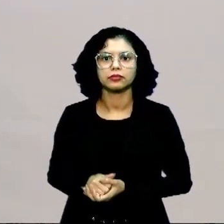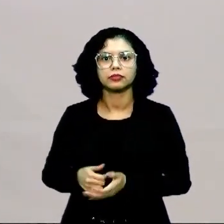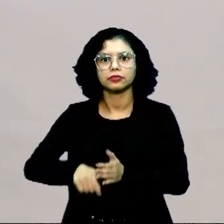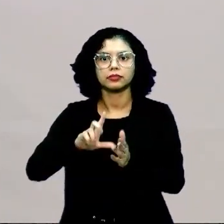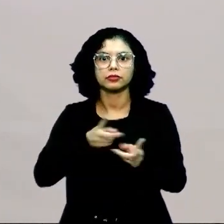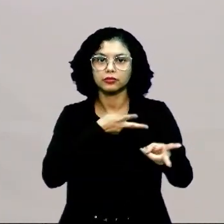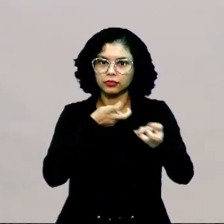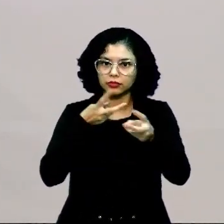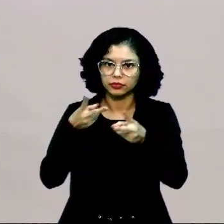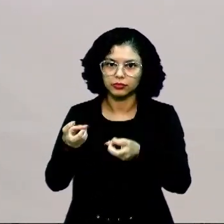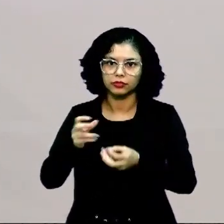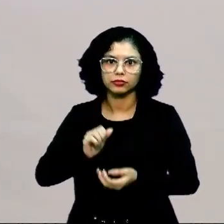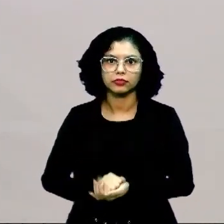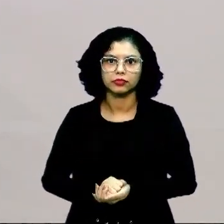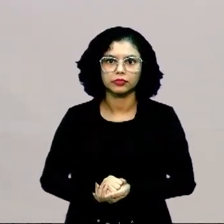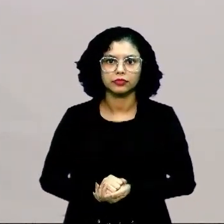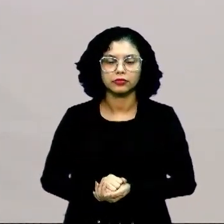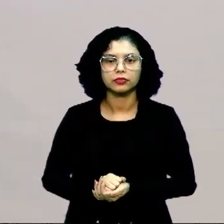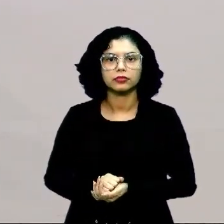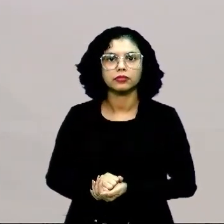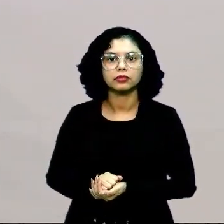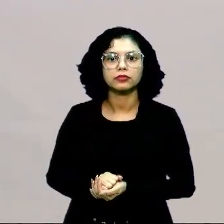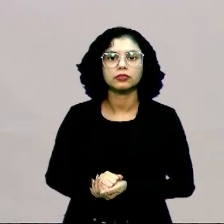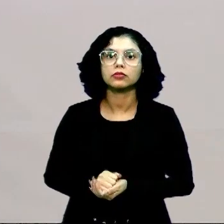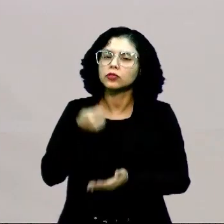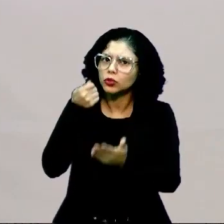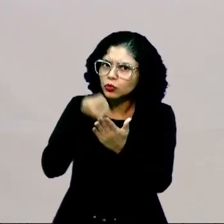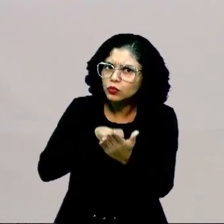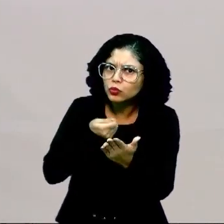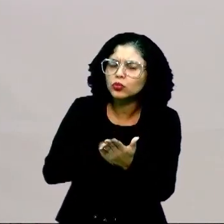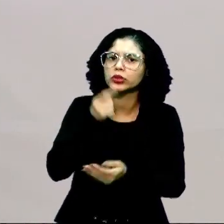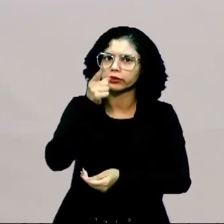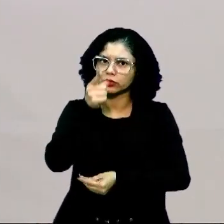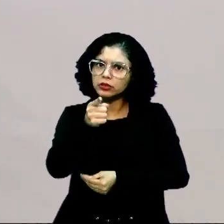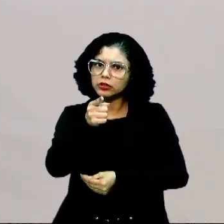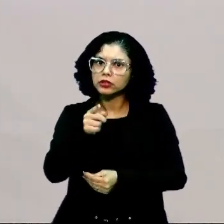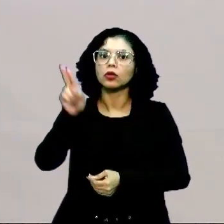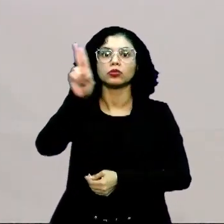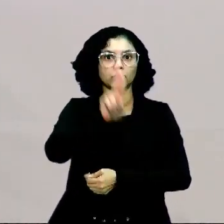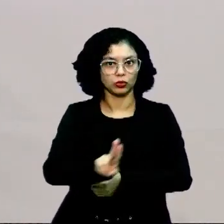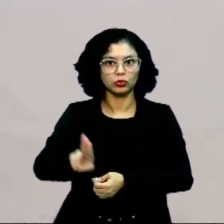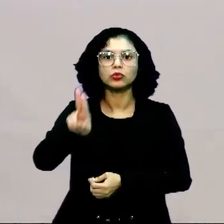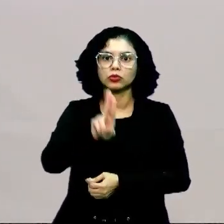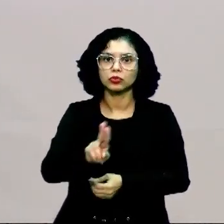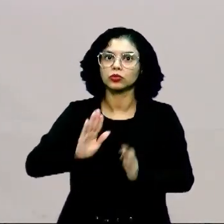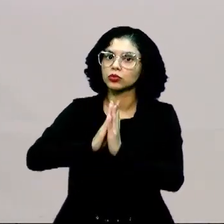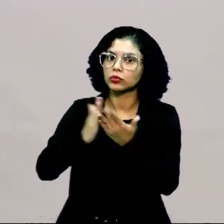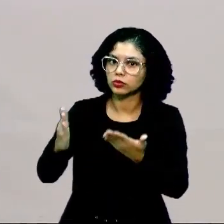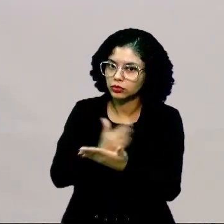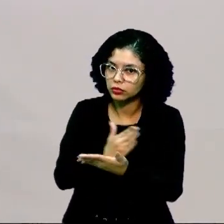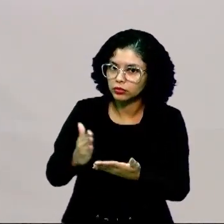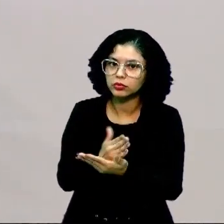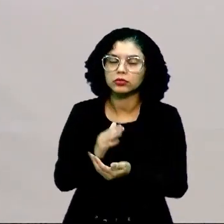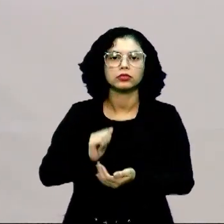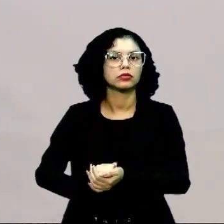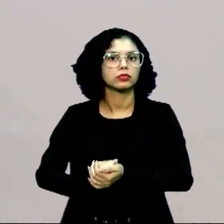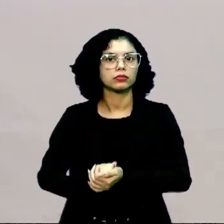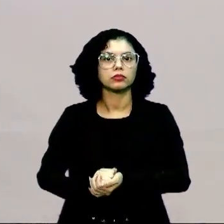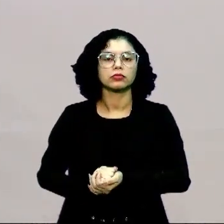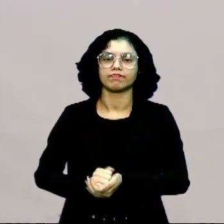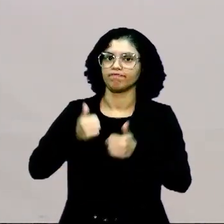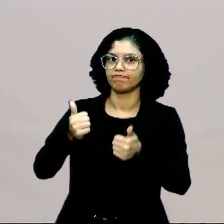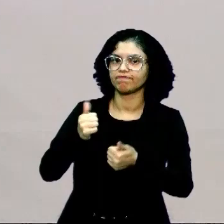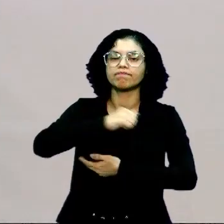de observarmos a projeção, eu reforço a utilização do livro A Prova